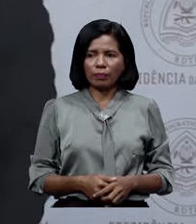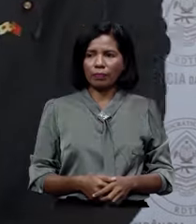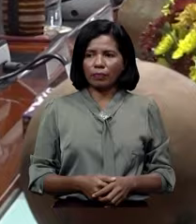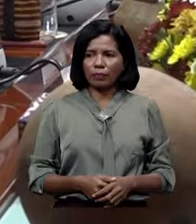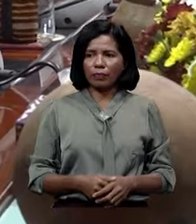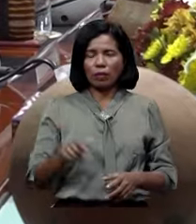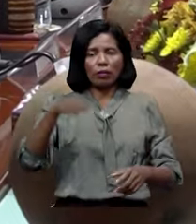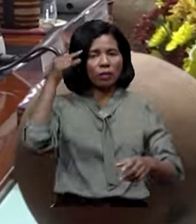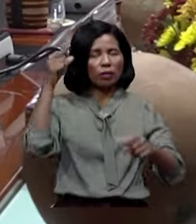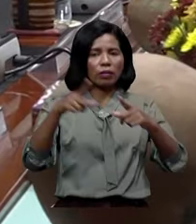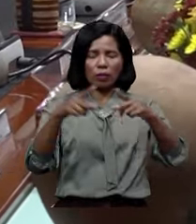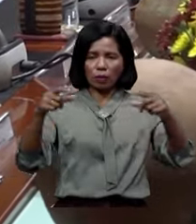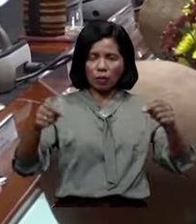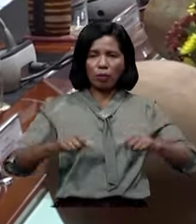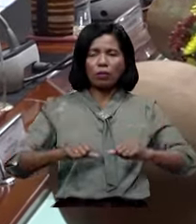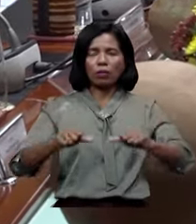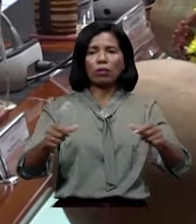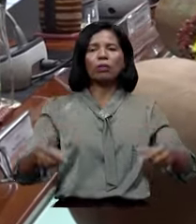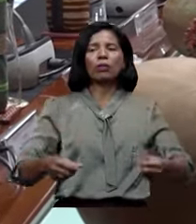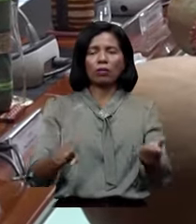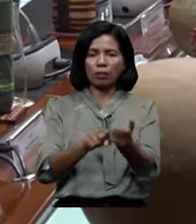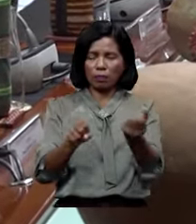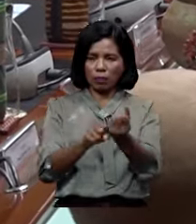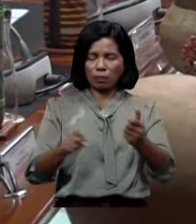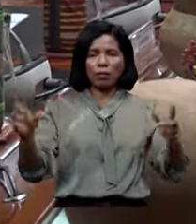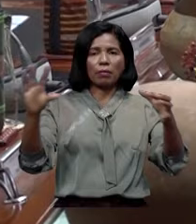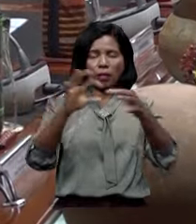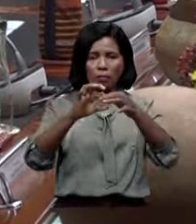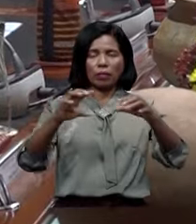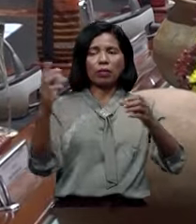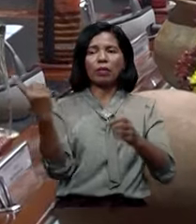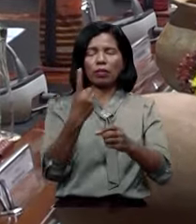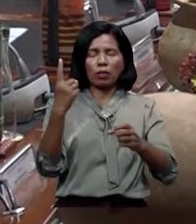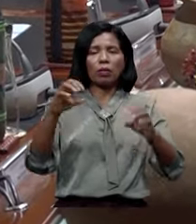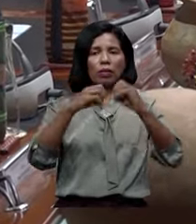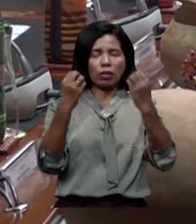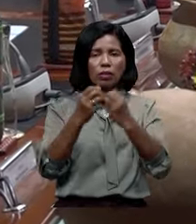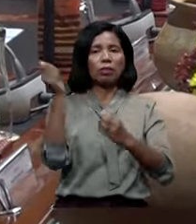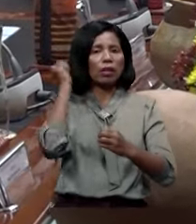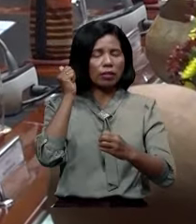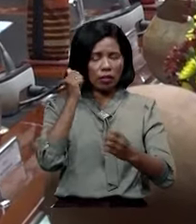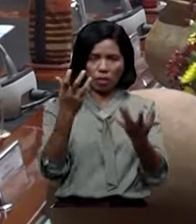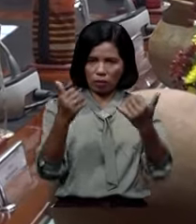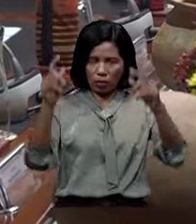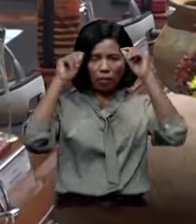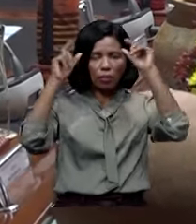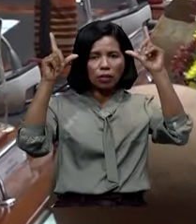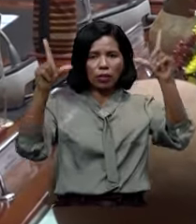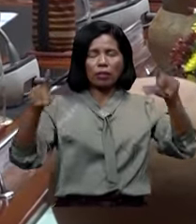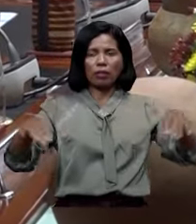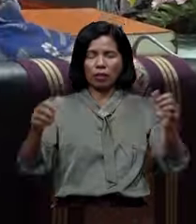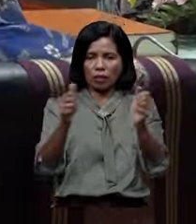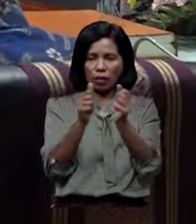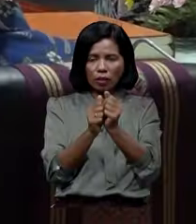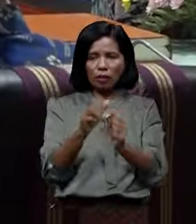O governo do Japão continua o apoio para Timor-Leste a ser membro permanente da Organização Regional ASEAN. Na verdade, Timor-Leste tem o esforço de